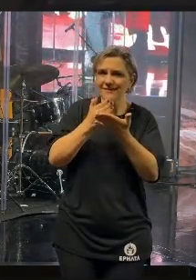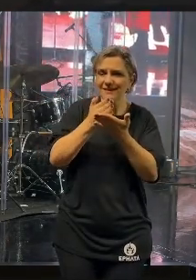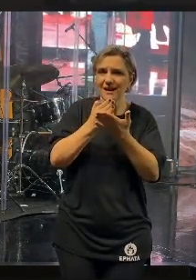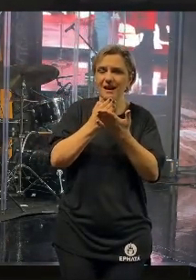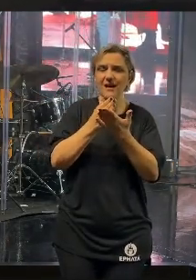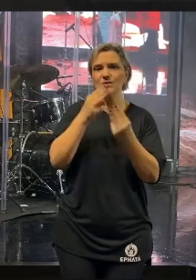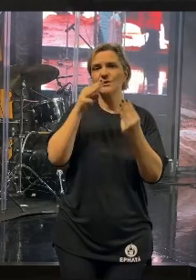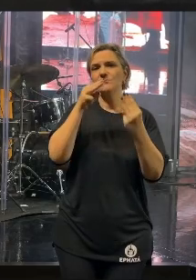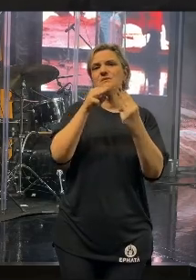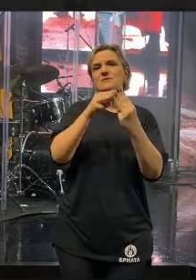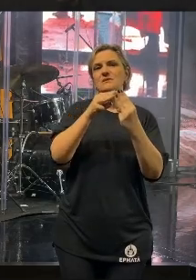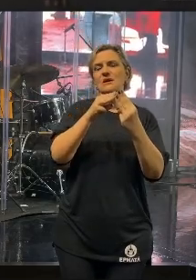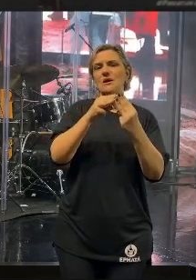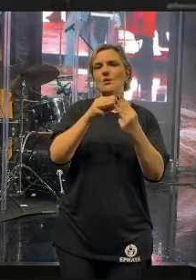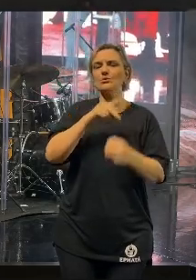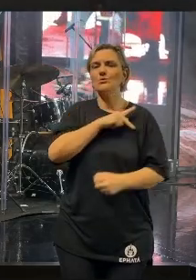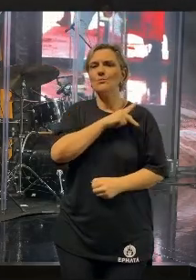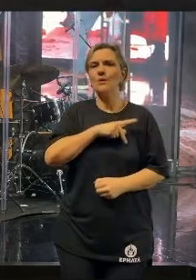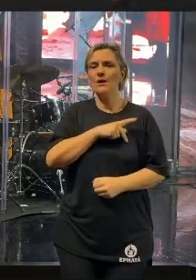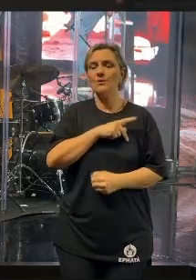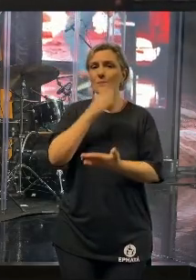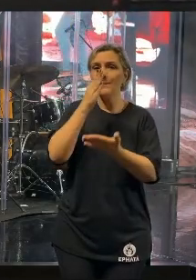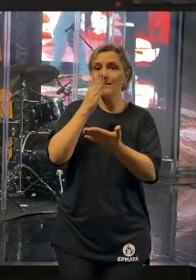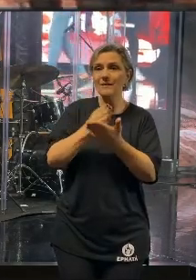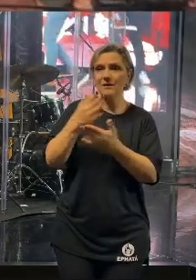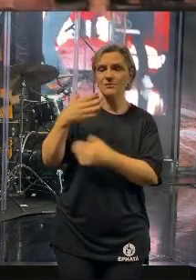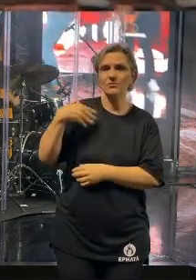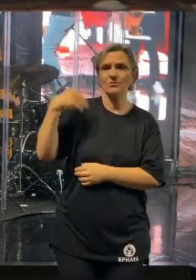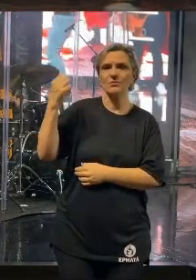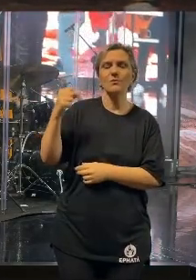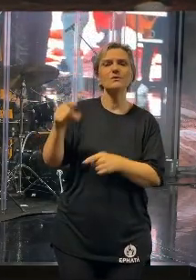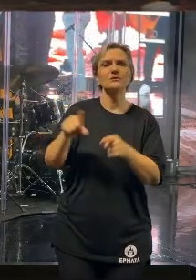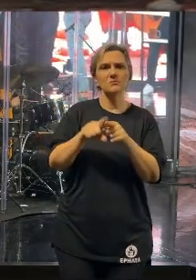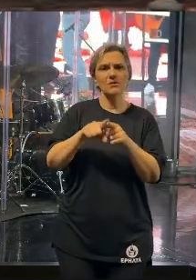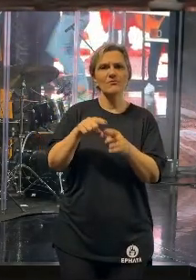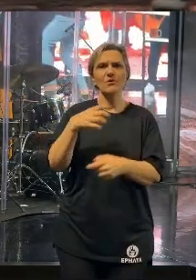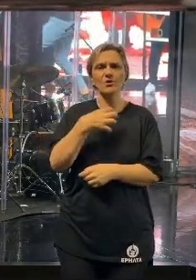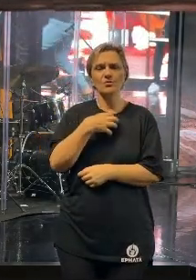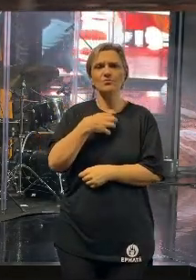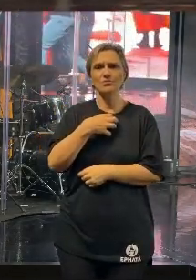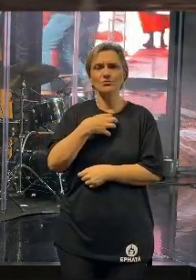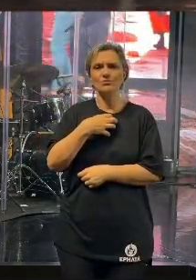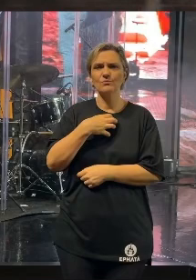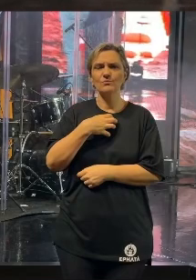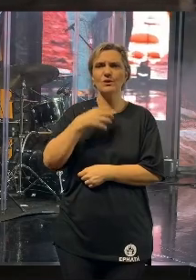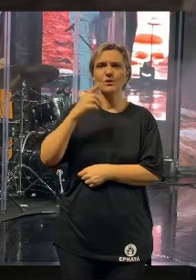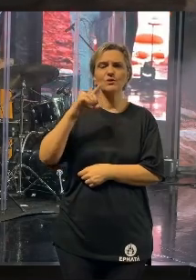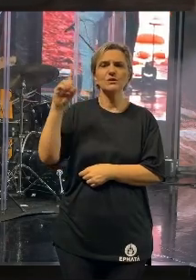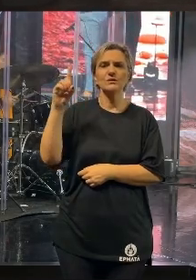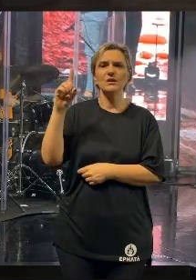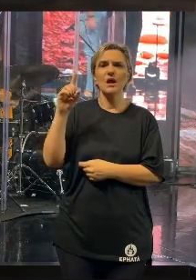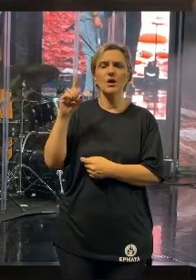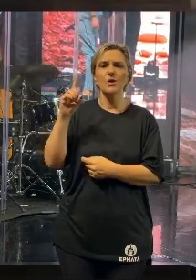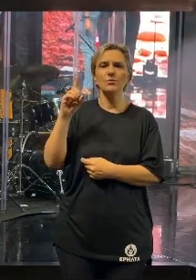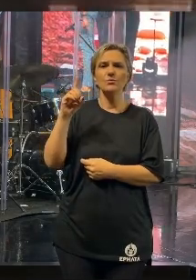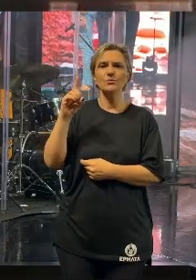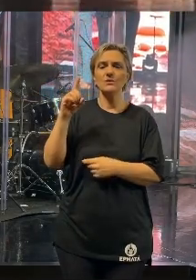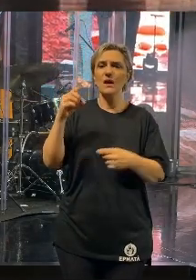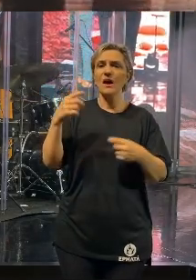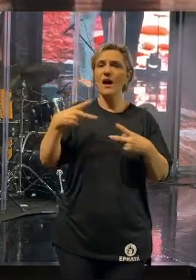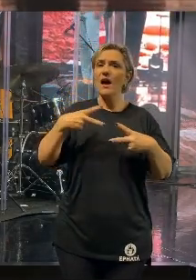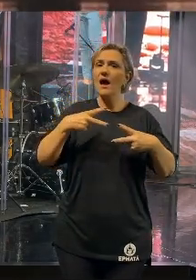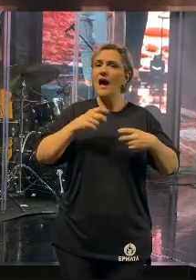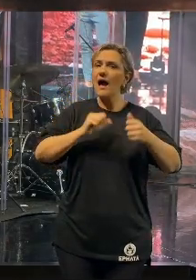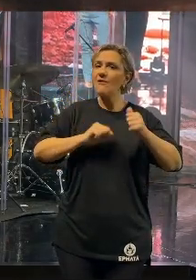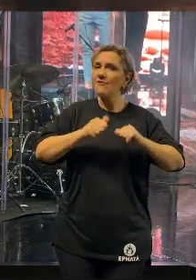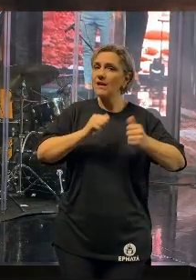do propósito de Paulo, no meio do chamado de Paulo, também foi uma forma de Deus avaliar quais eram as intenções do coração de Paulo. Já parou para pensar?